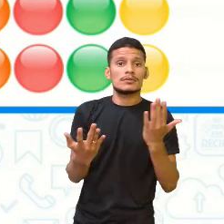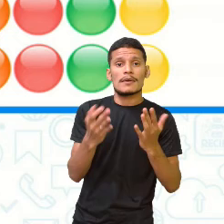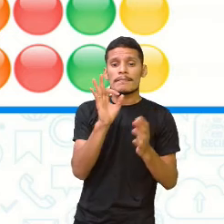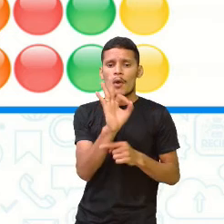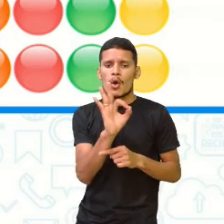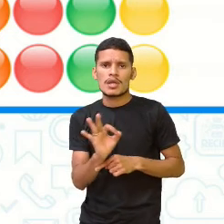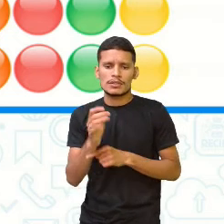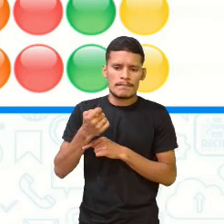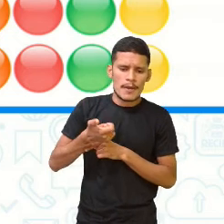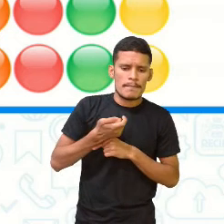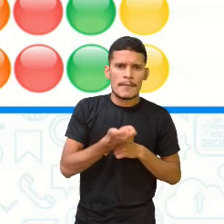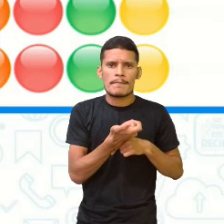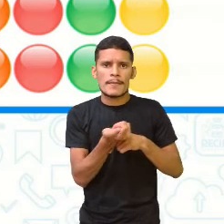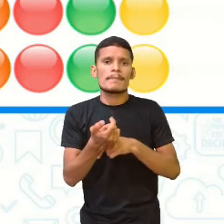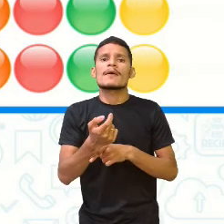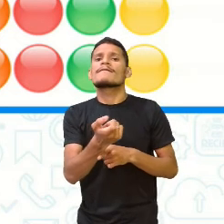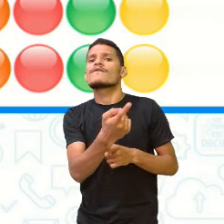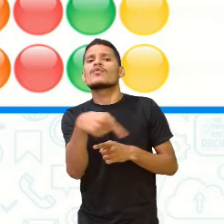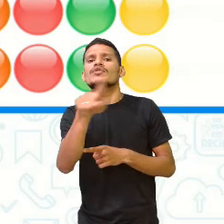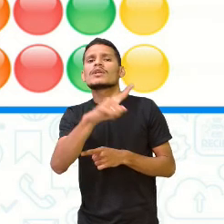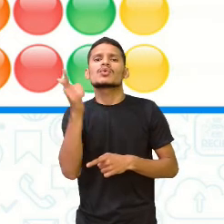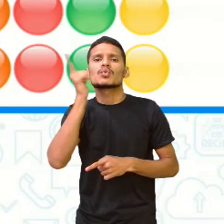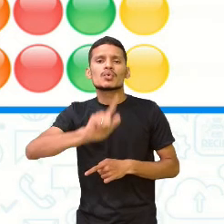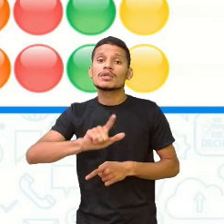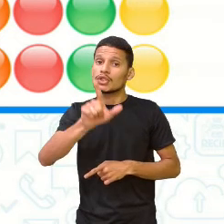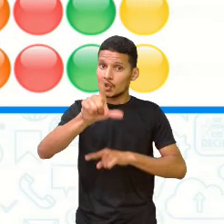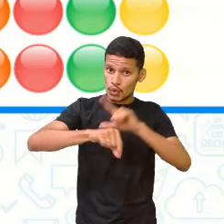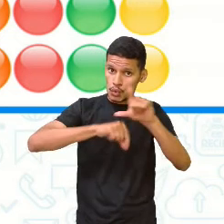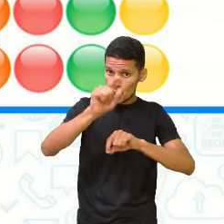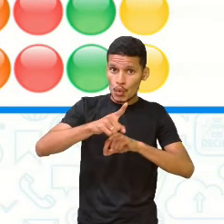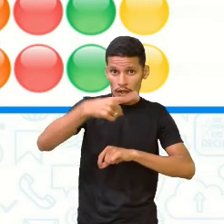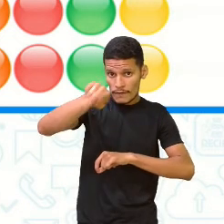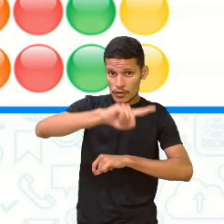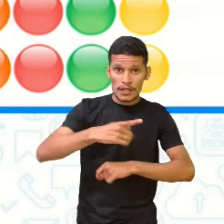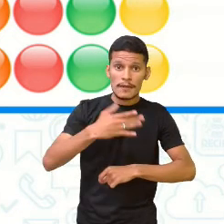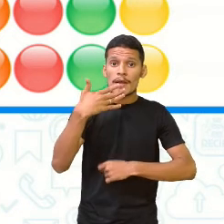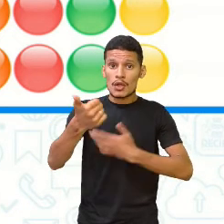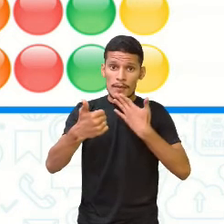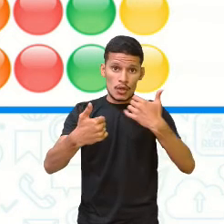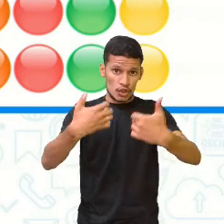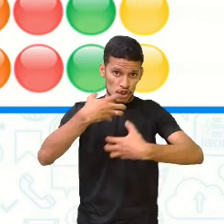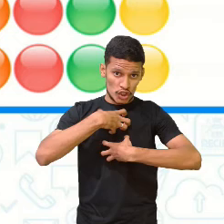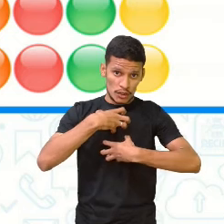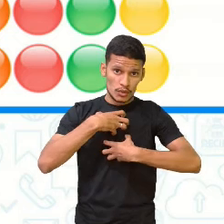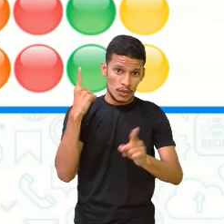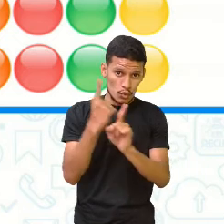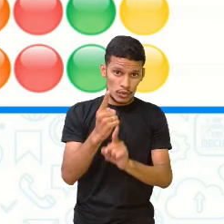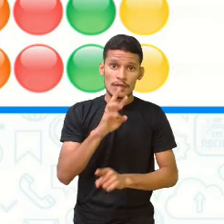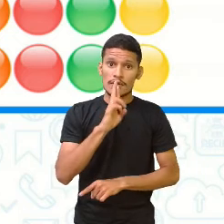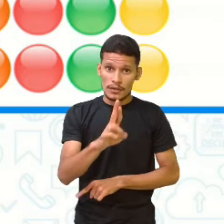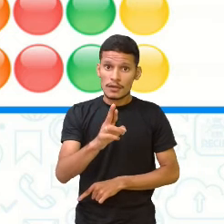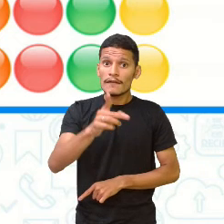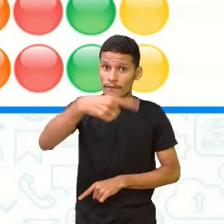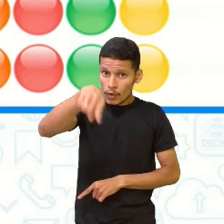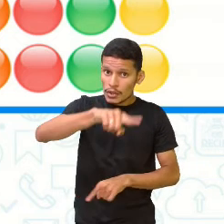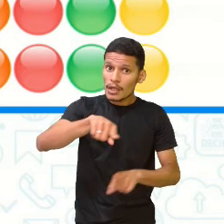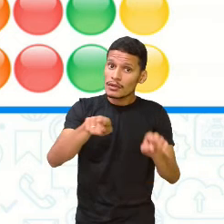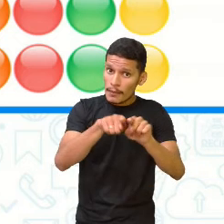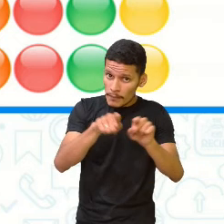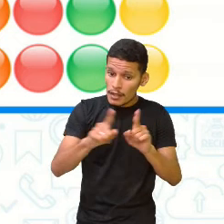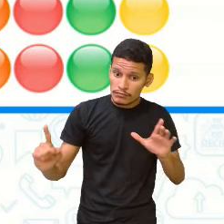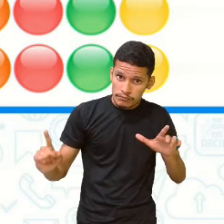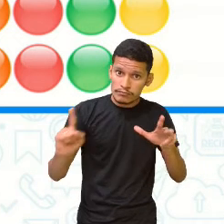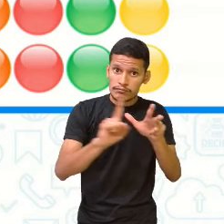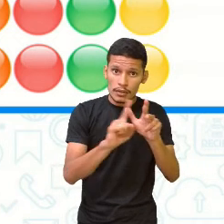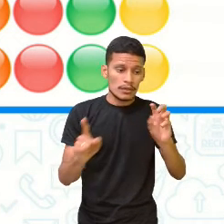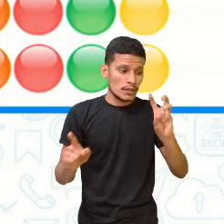um ganharia? Escolha a melhor forma de encontrar o resultado. Lembrando que você está inserido, tá?